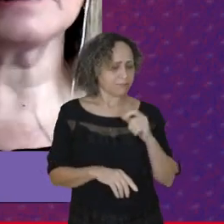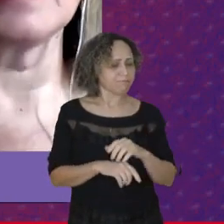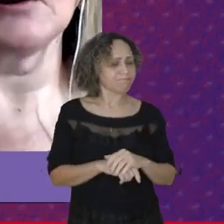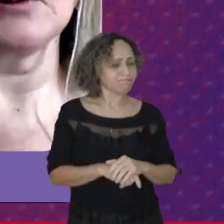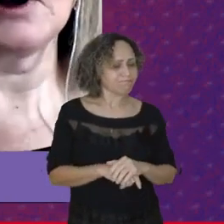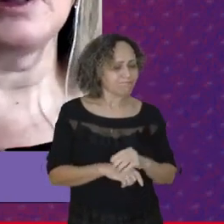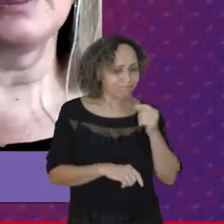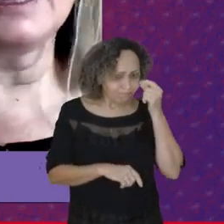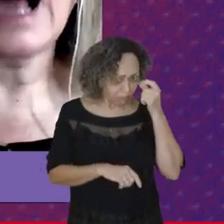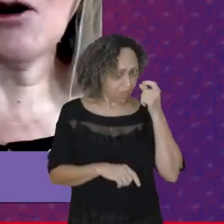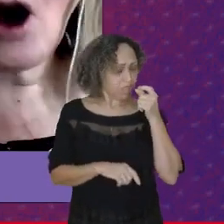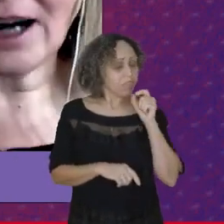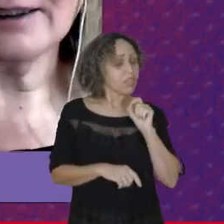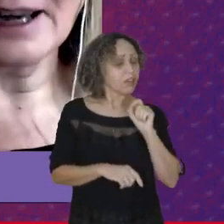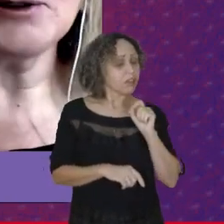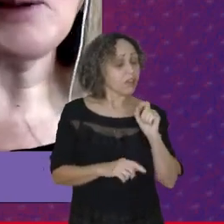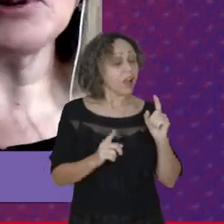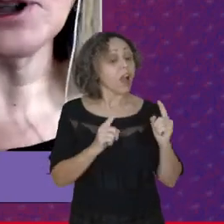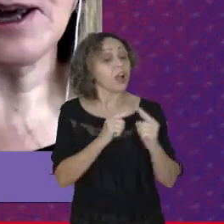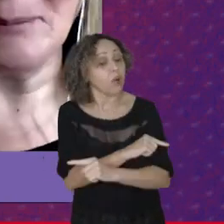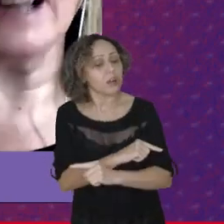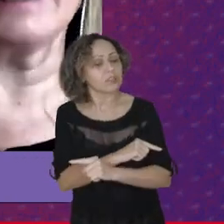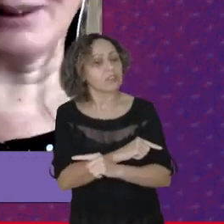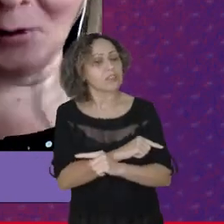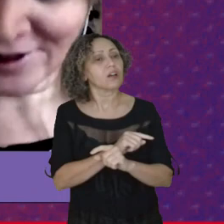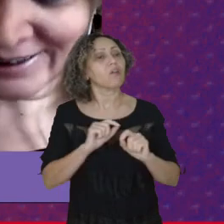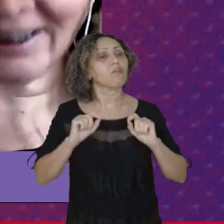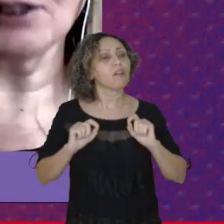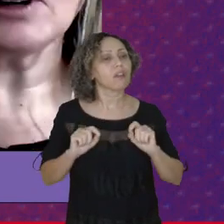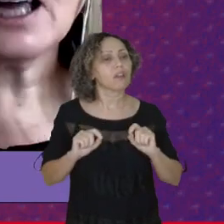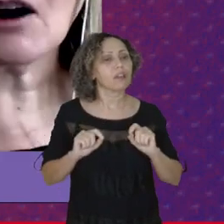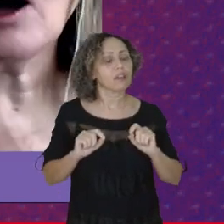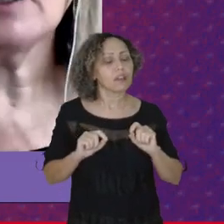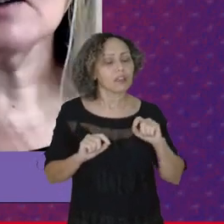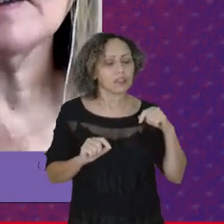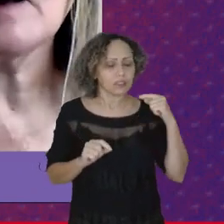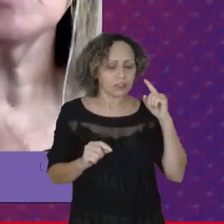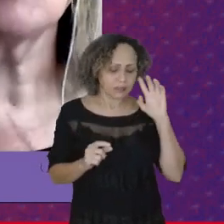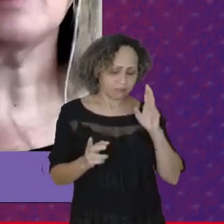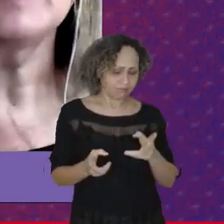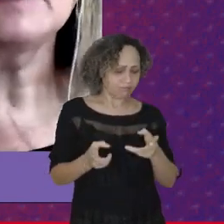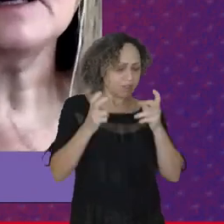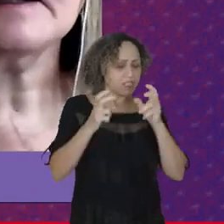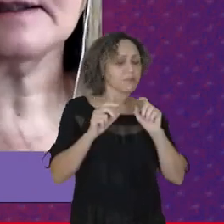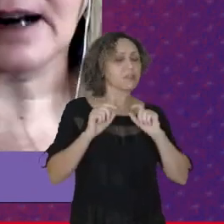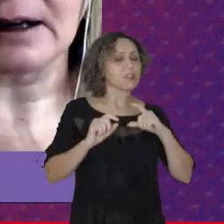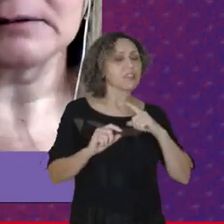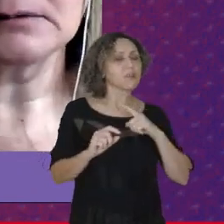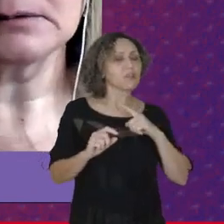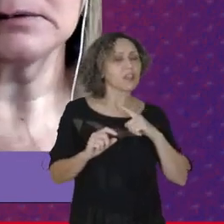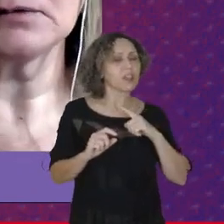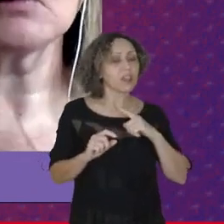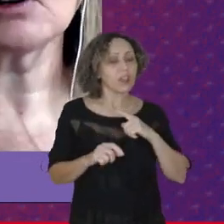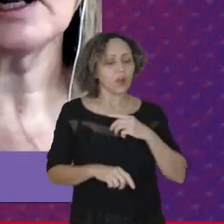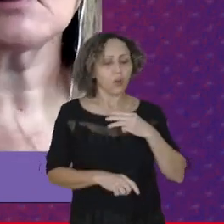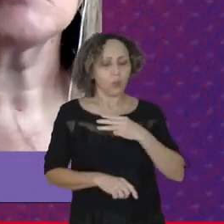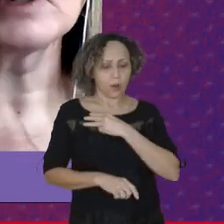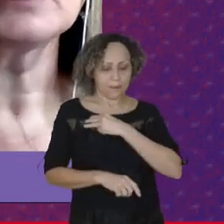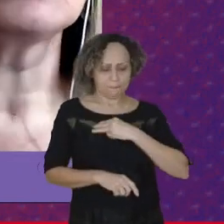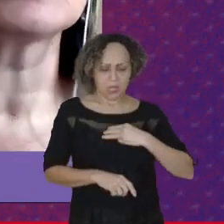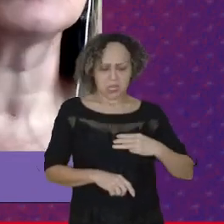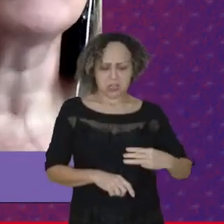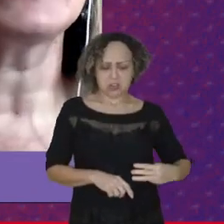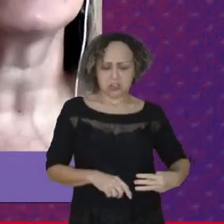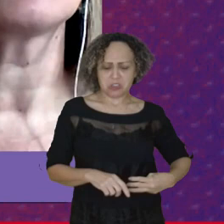a contradição. E agora, né, não é por quê, mas constatando, e agora nós temos uma ministra dos